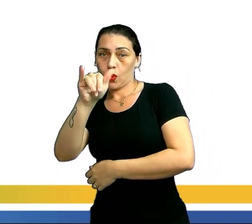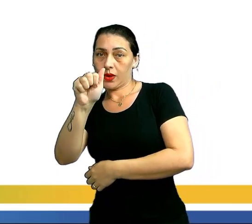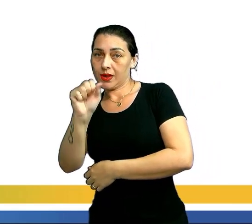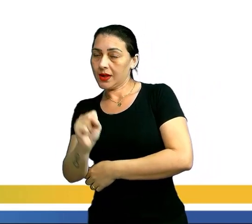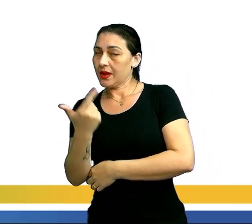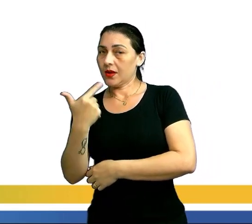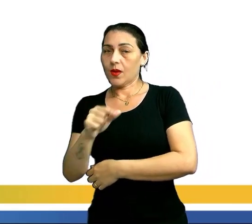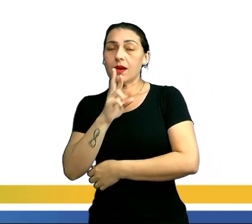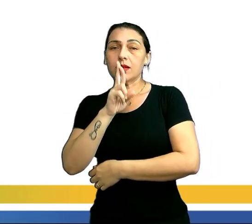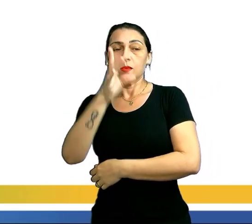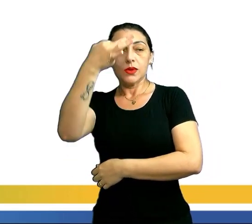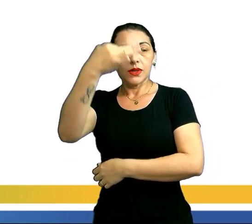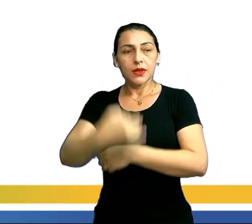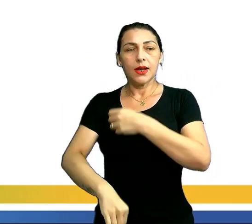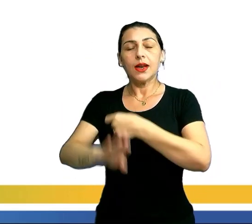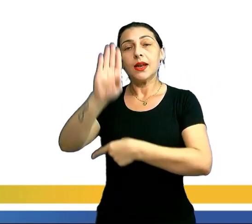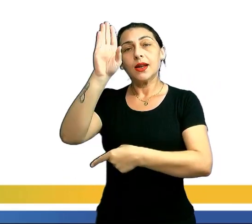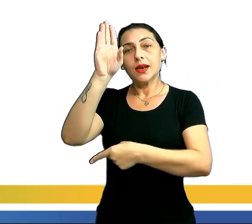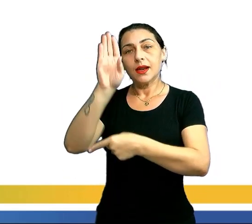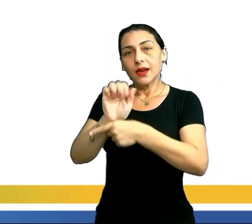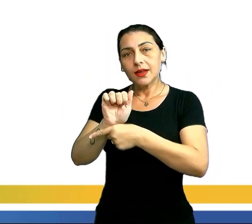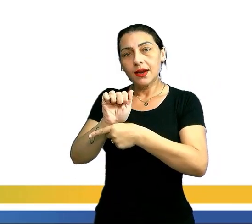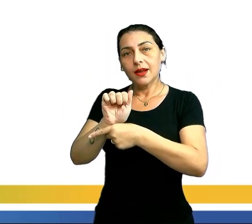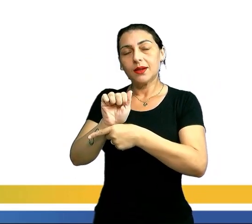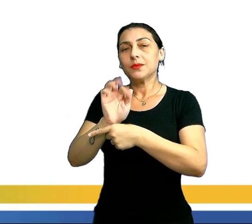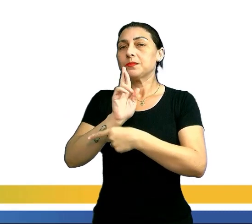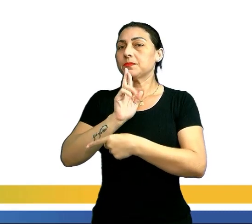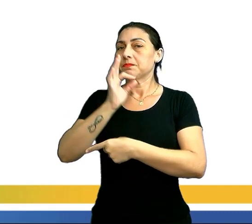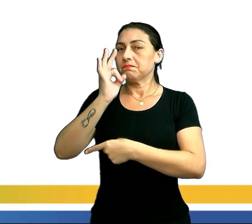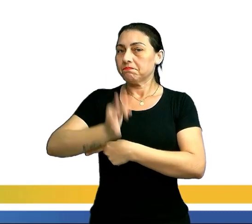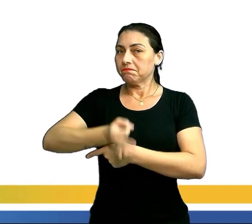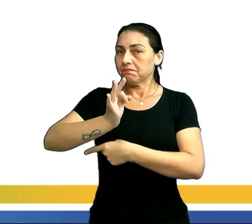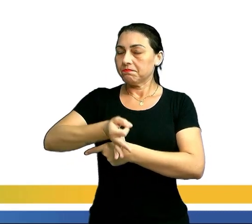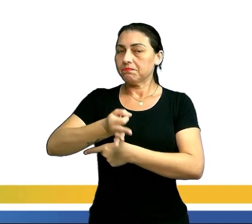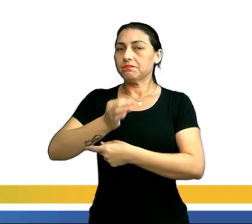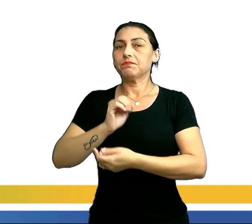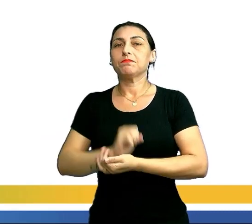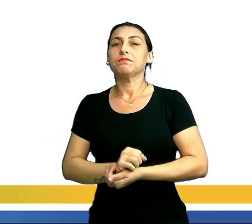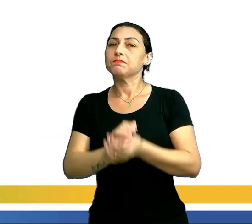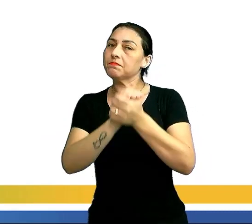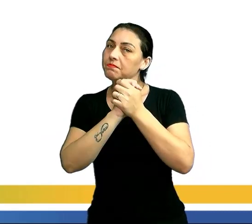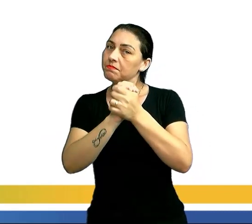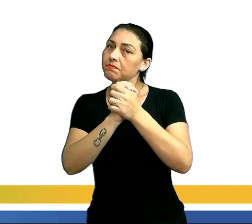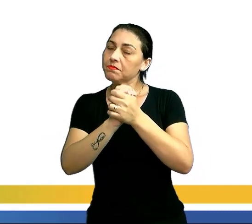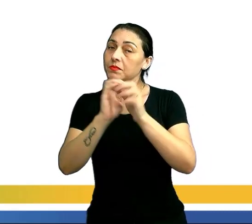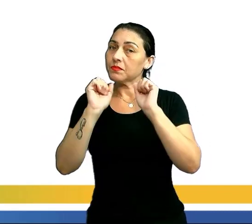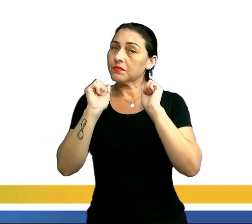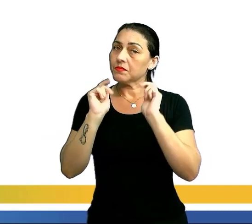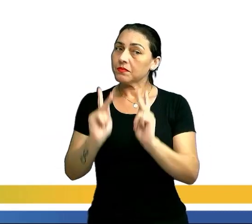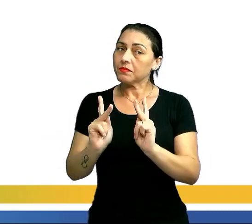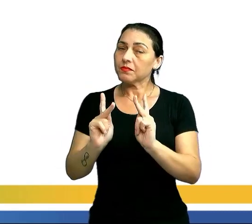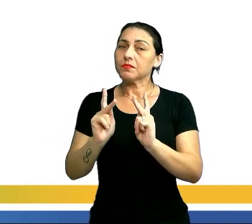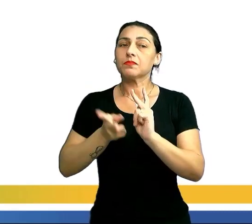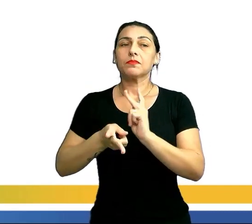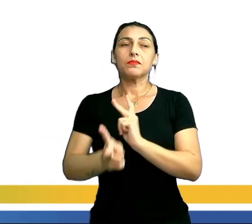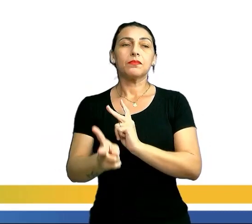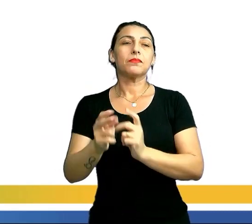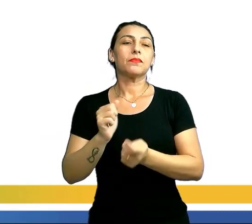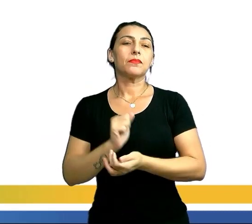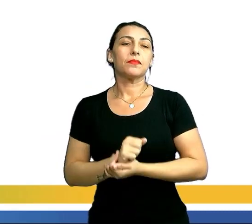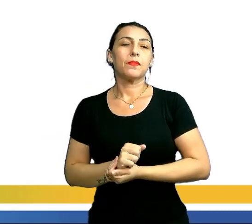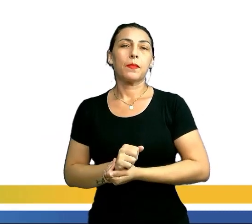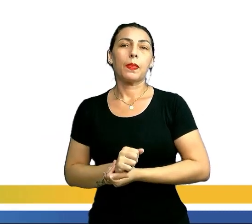ATP. Então, a resposta correta, acertou quem colocou a letra A. Ok, vamos